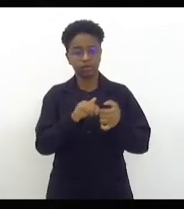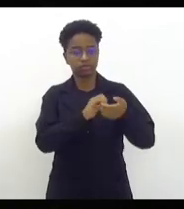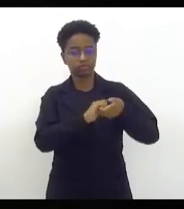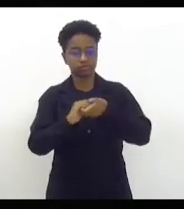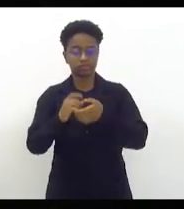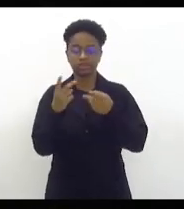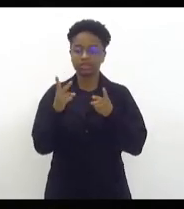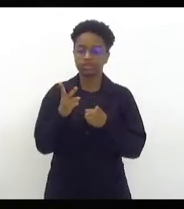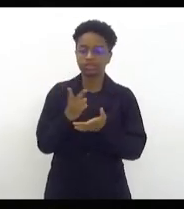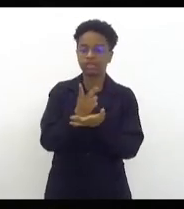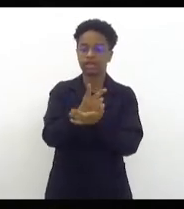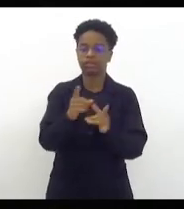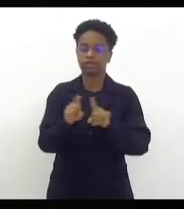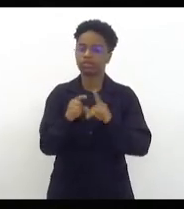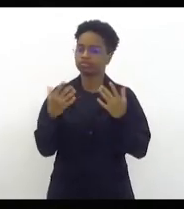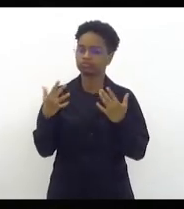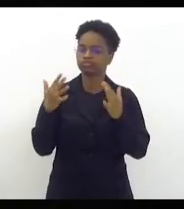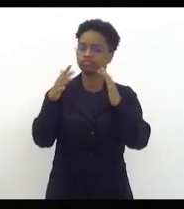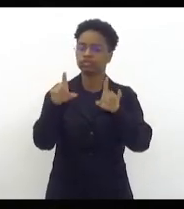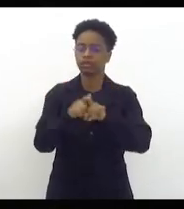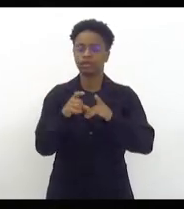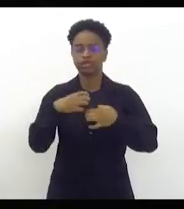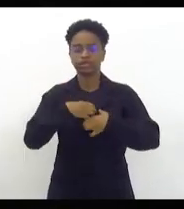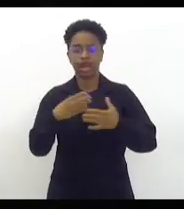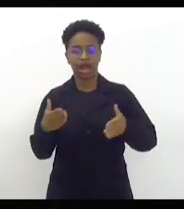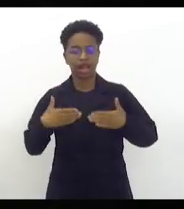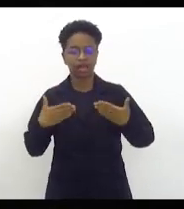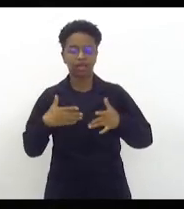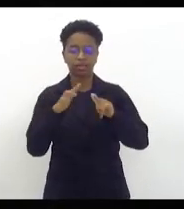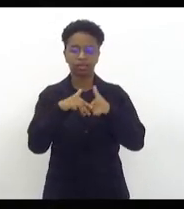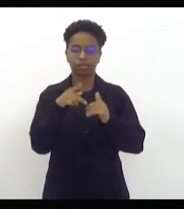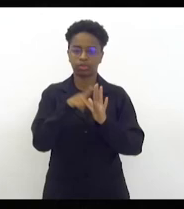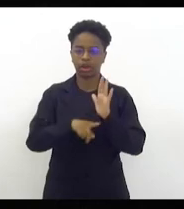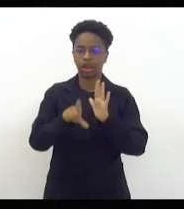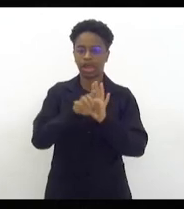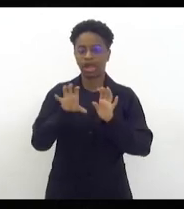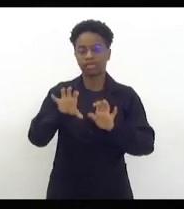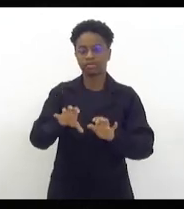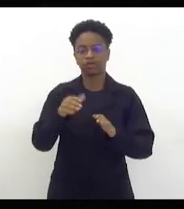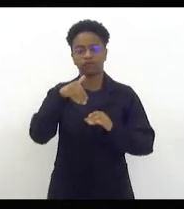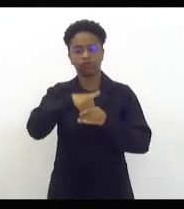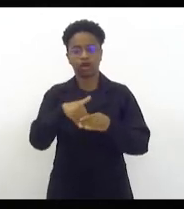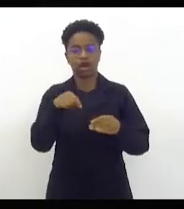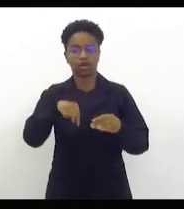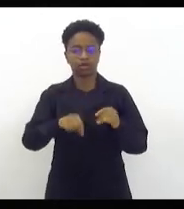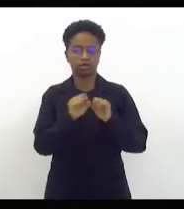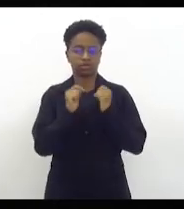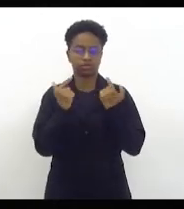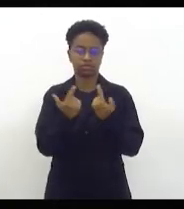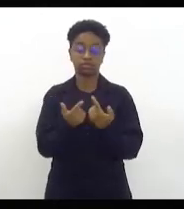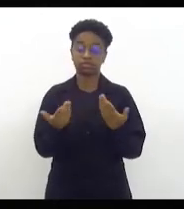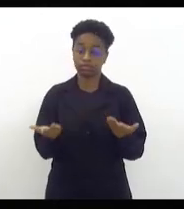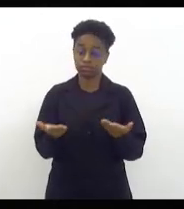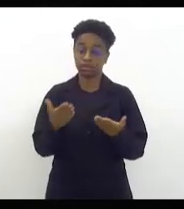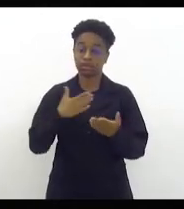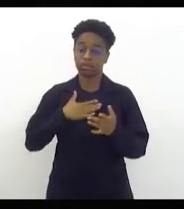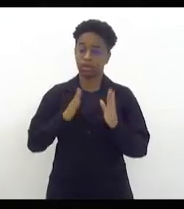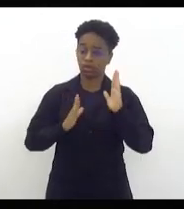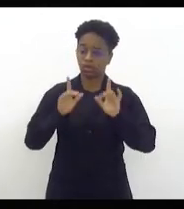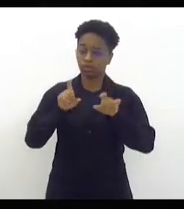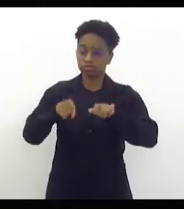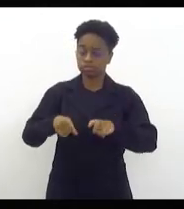sempre, elogio, né, a falar alegria de ter um projeto de lei desse sendo votado aqui nessa casa. O meu mandato